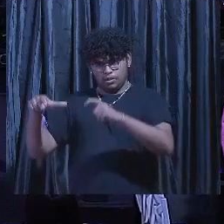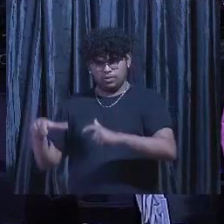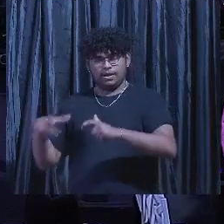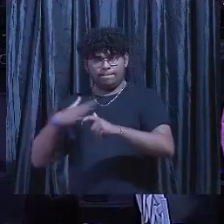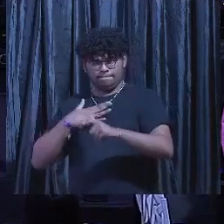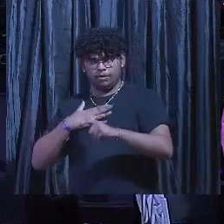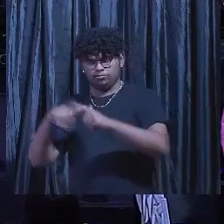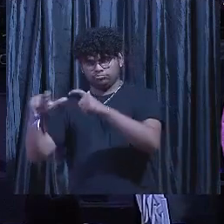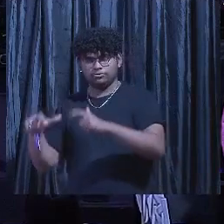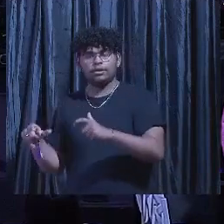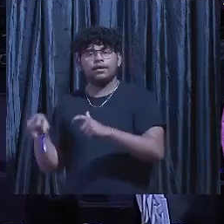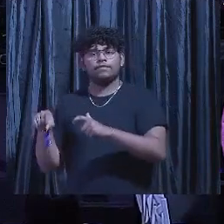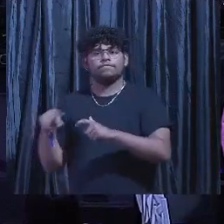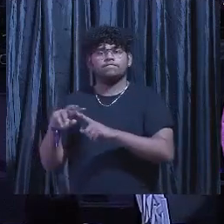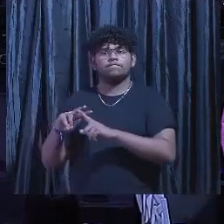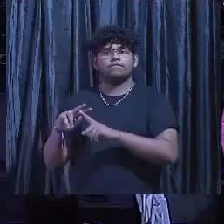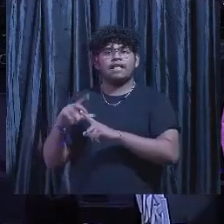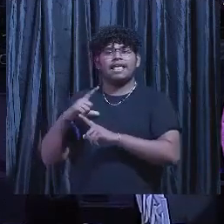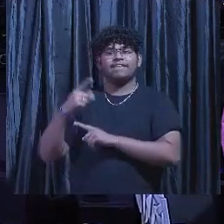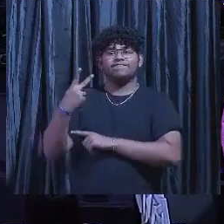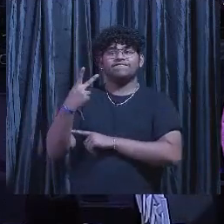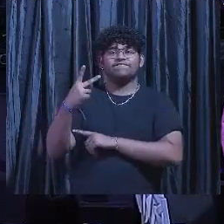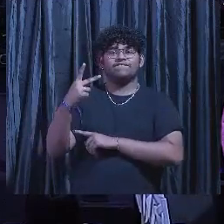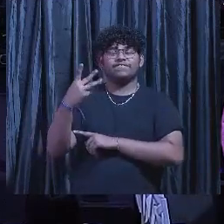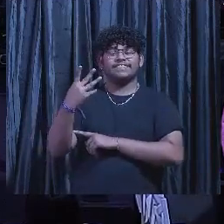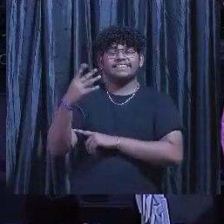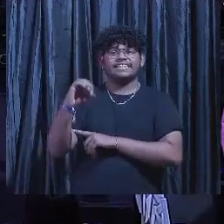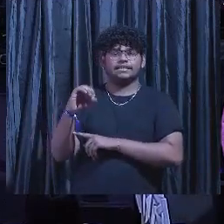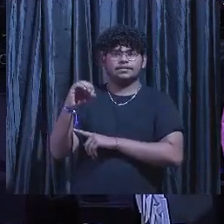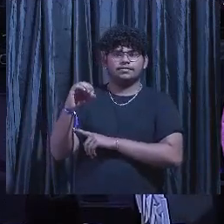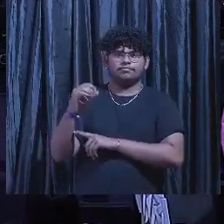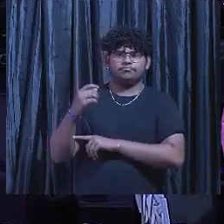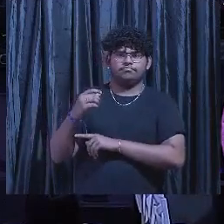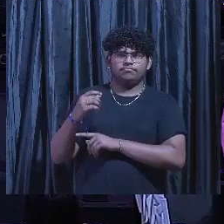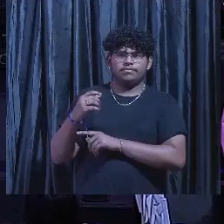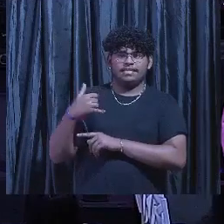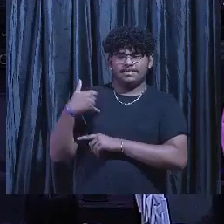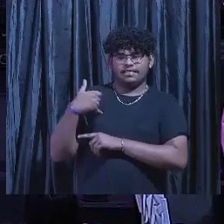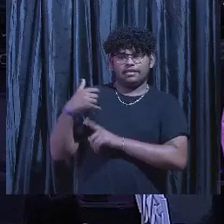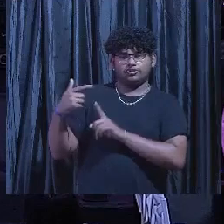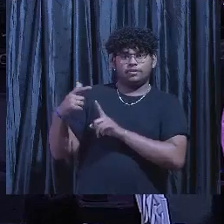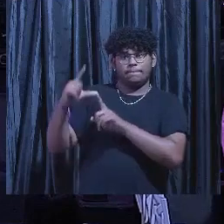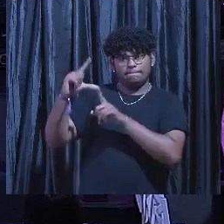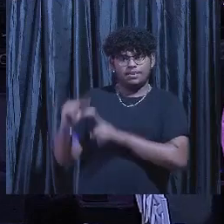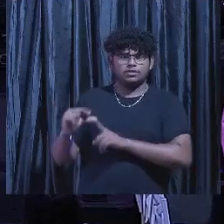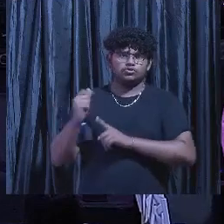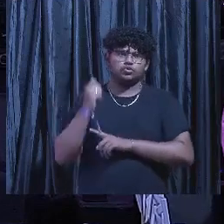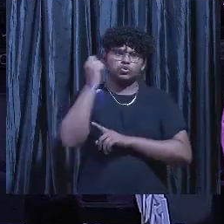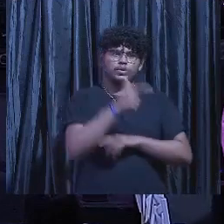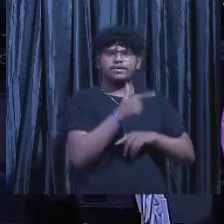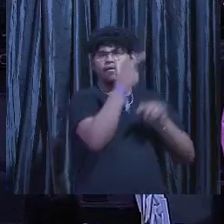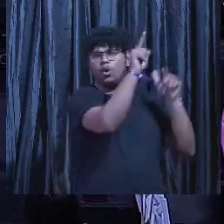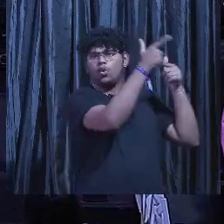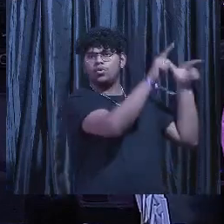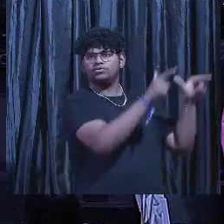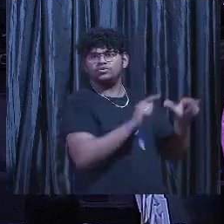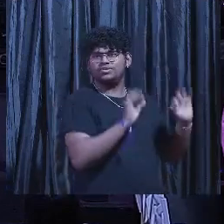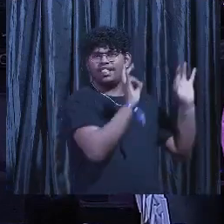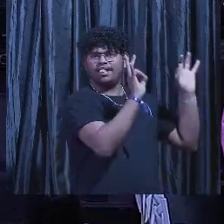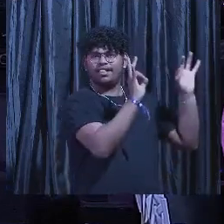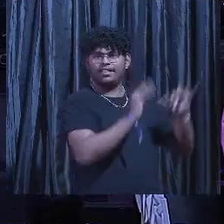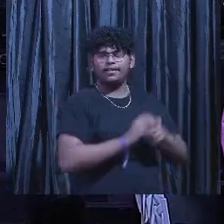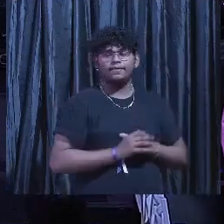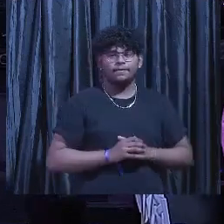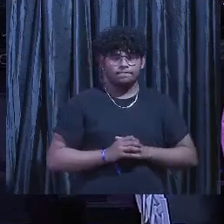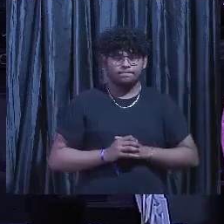nos Jardins. Expectativa de vida. E hoje o Renato falou, hoje de manhã, né, a expectativa de vida, o painel também